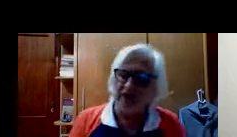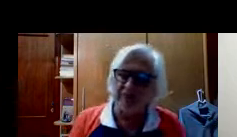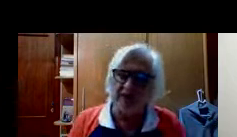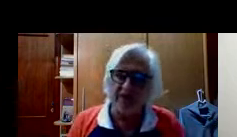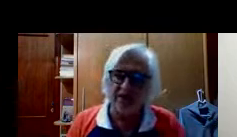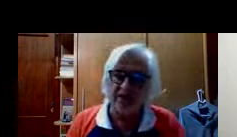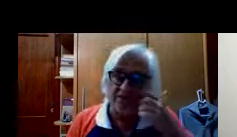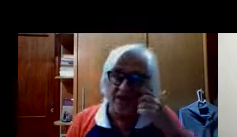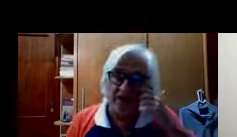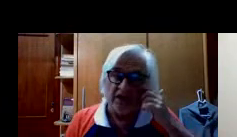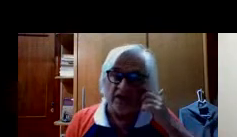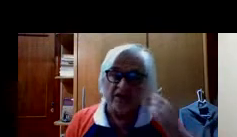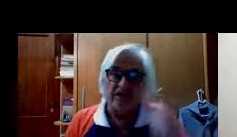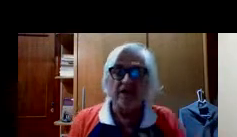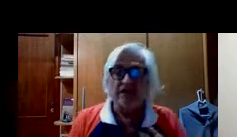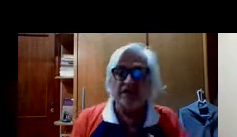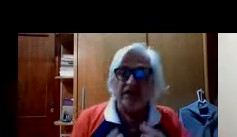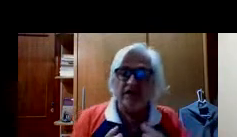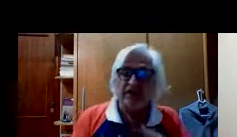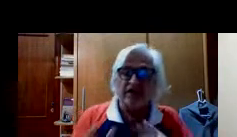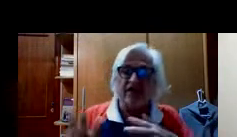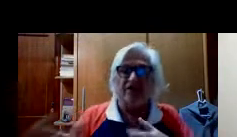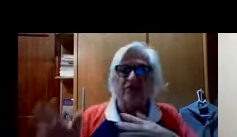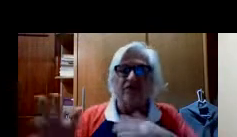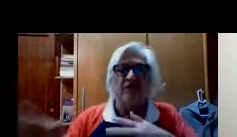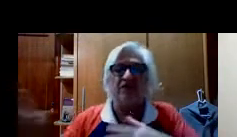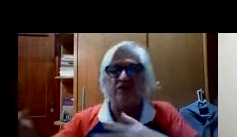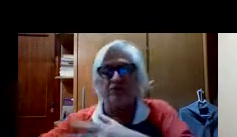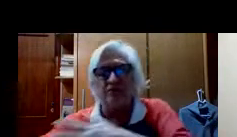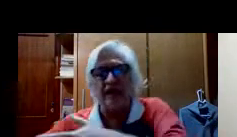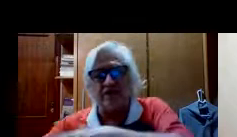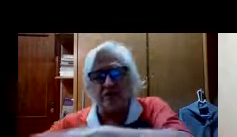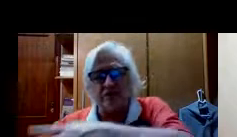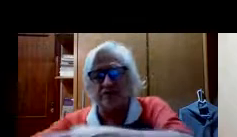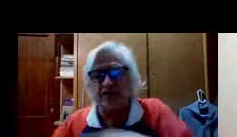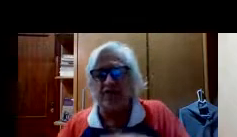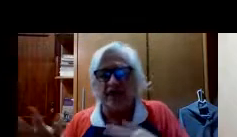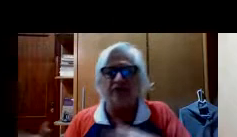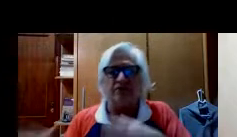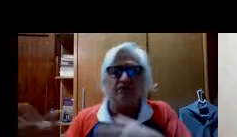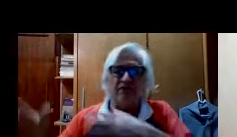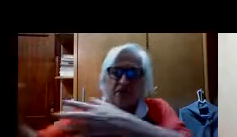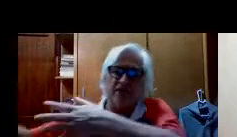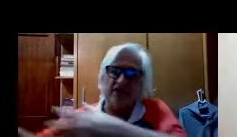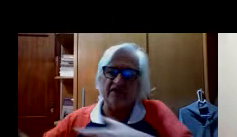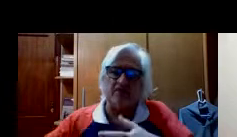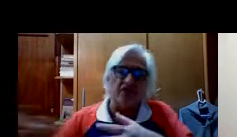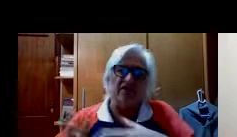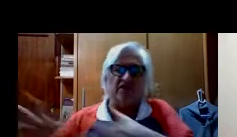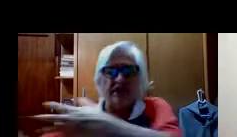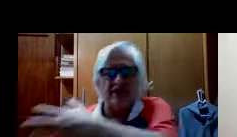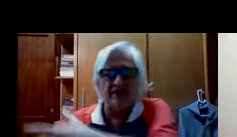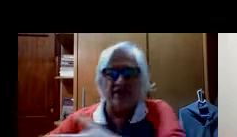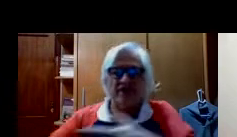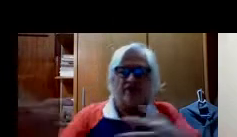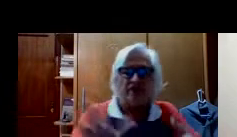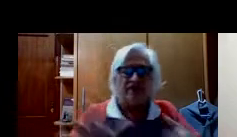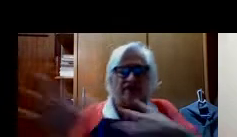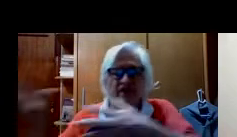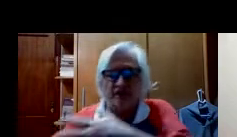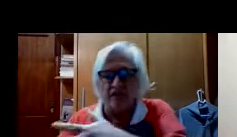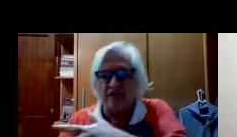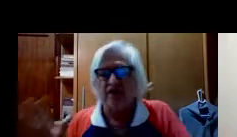começam a movimentar rapidamente. Se é energia elétrica, eles movimentam tudo para o lado ordenado, né? Pode até ser corrente alternada, ele